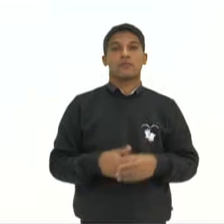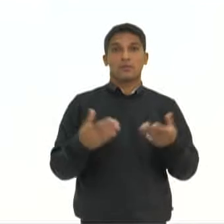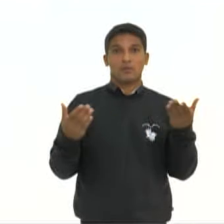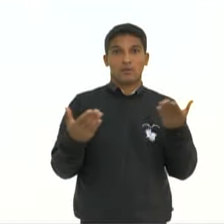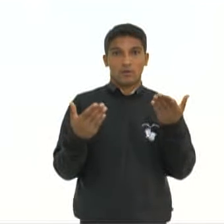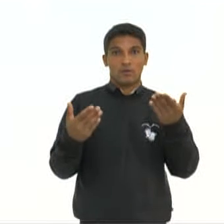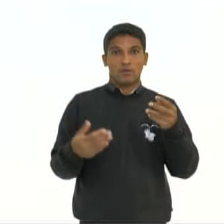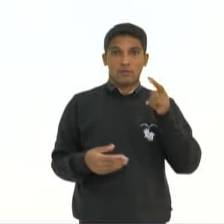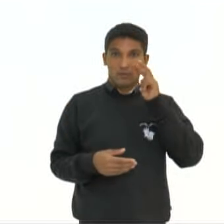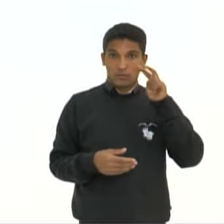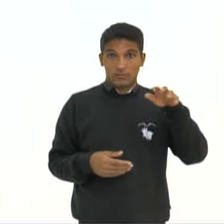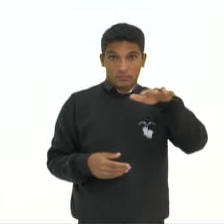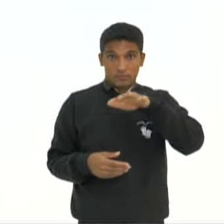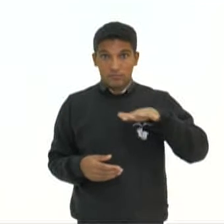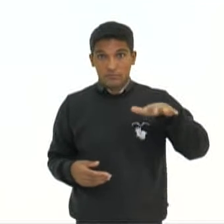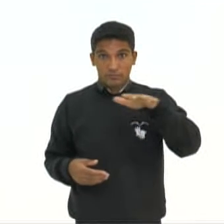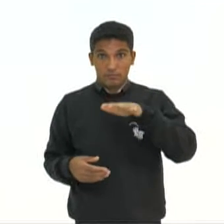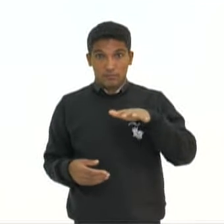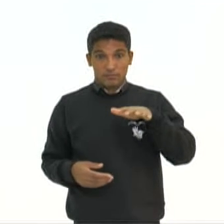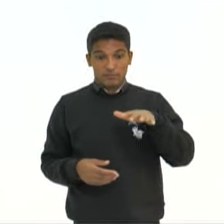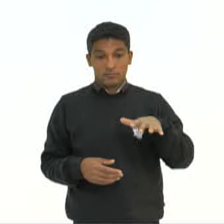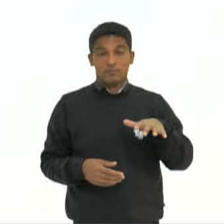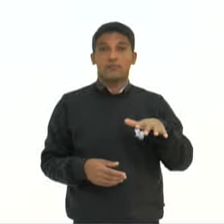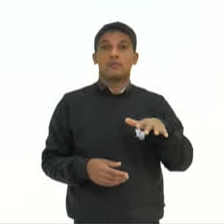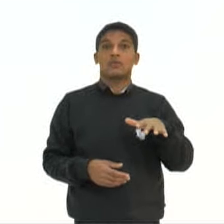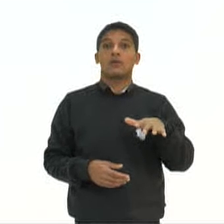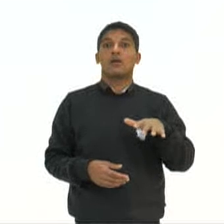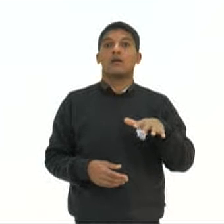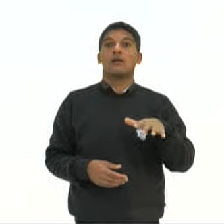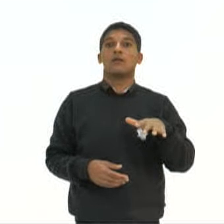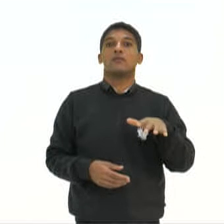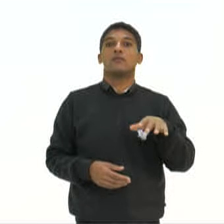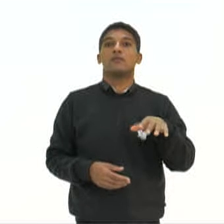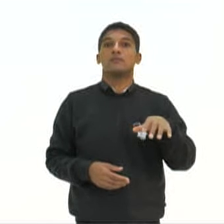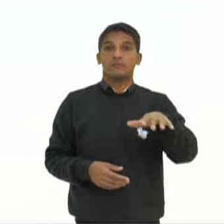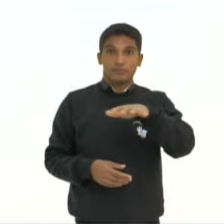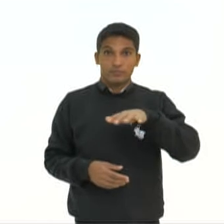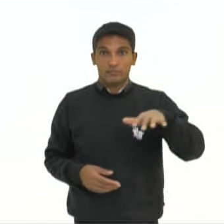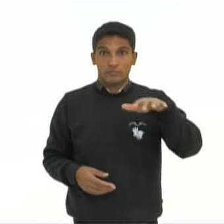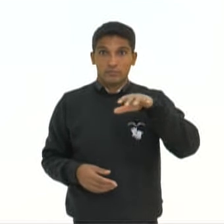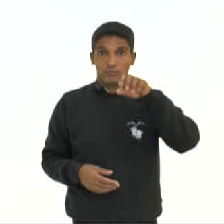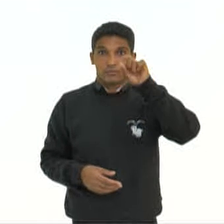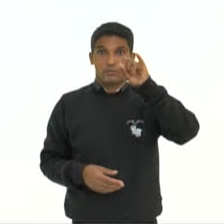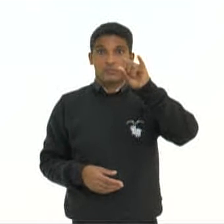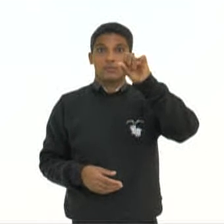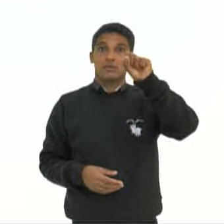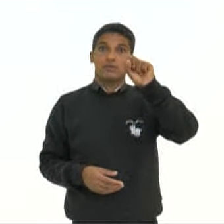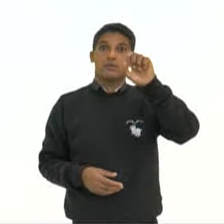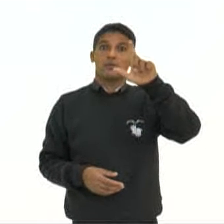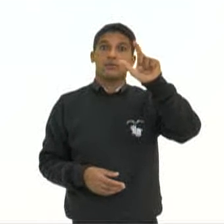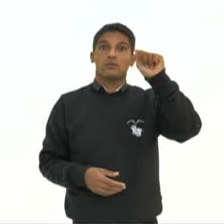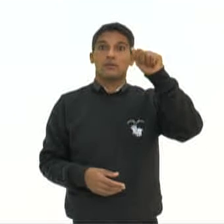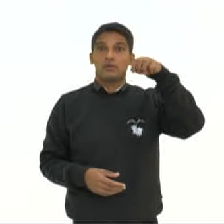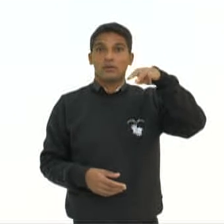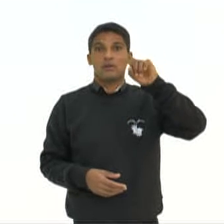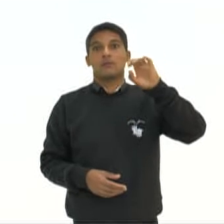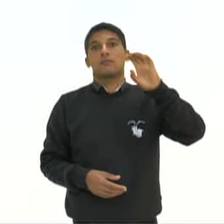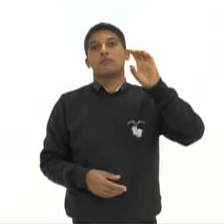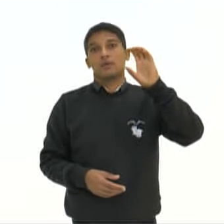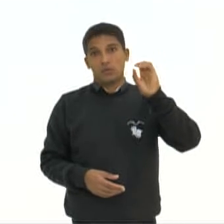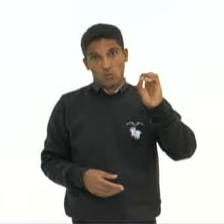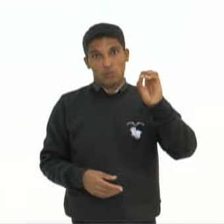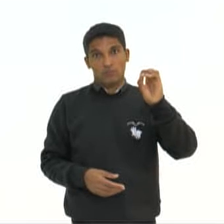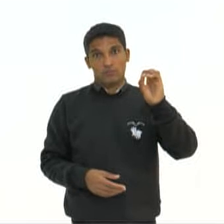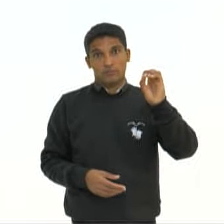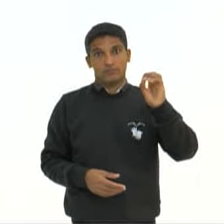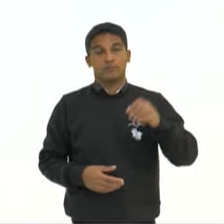islâmico. A partir do século VIII, o território islâmico ele vai ser dividido em diversos